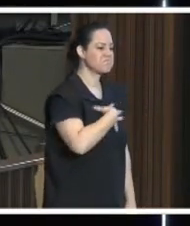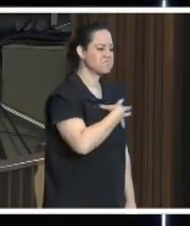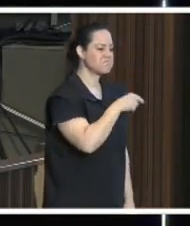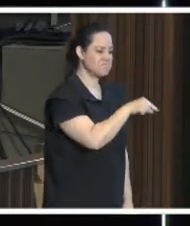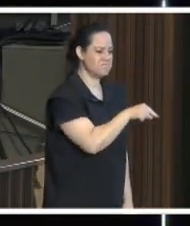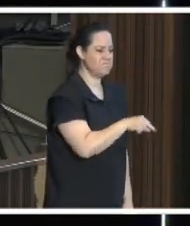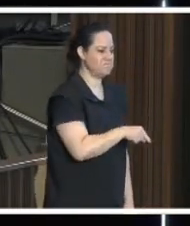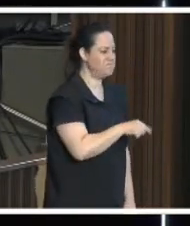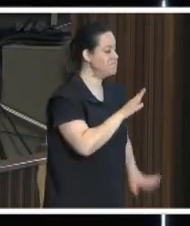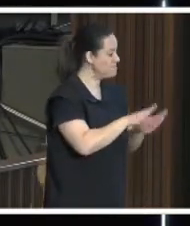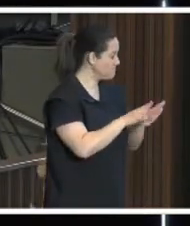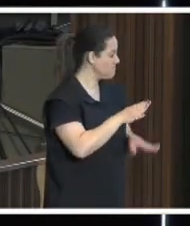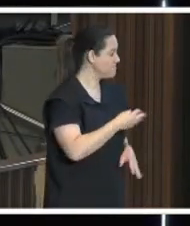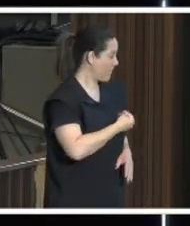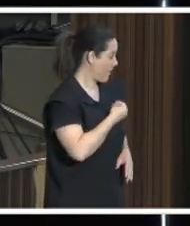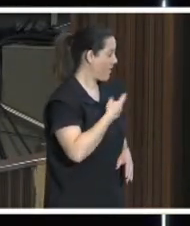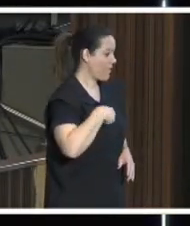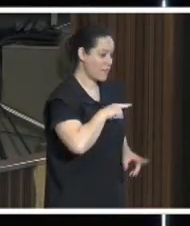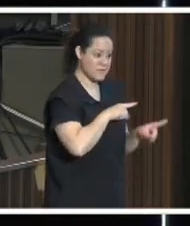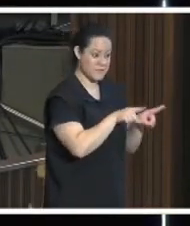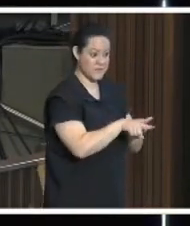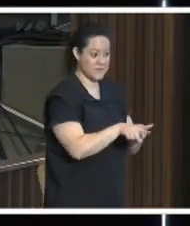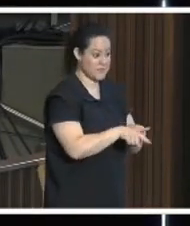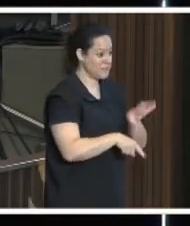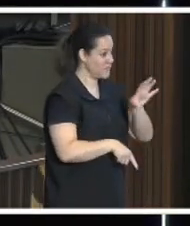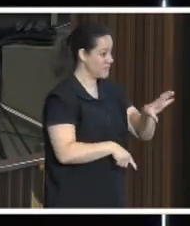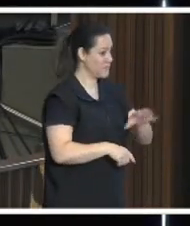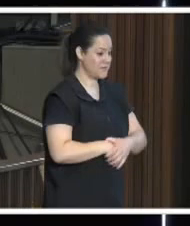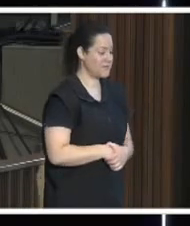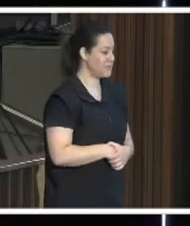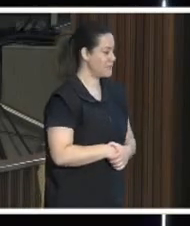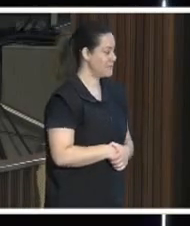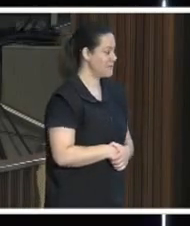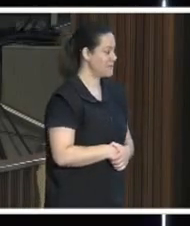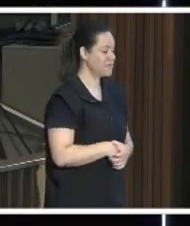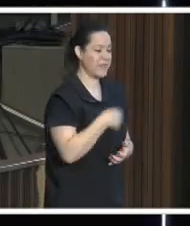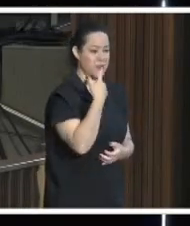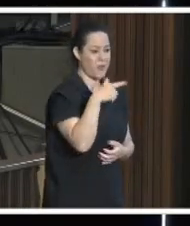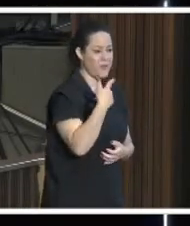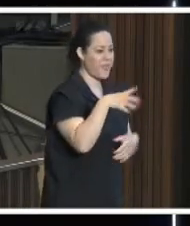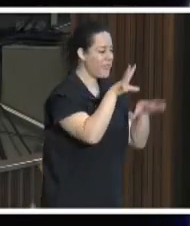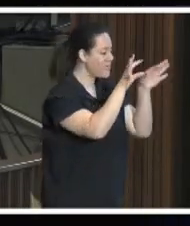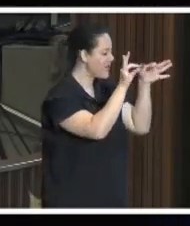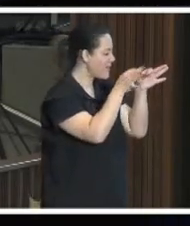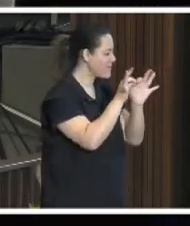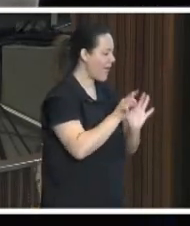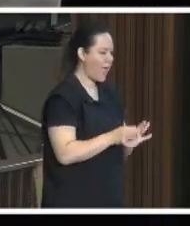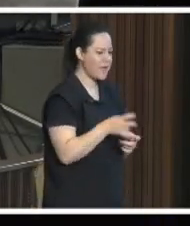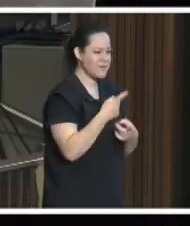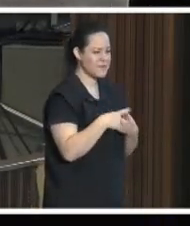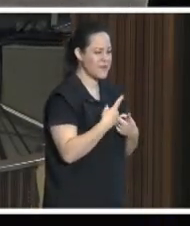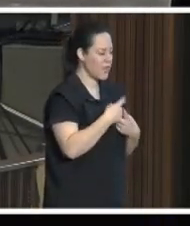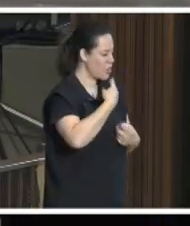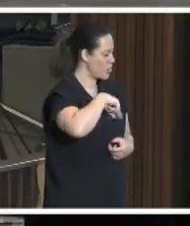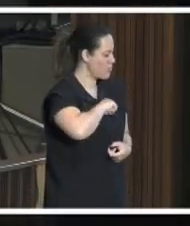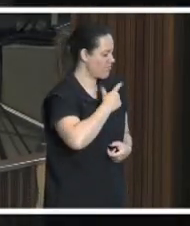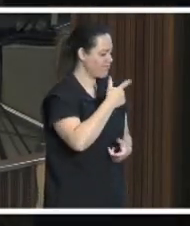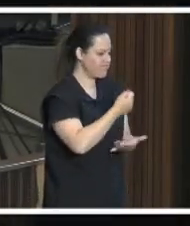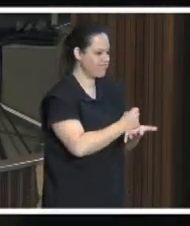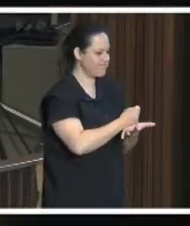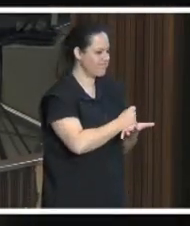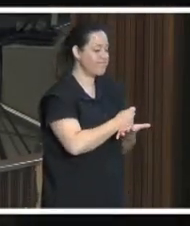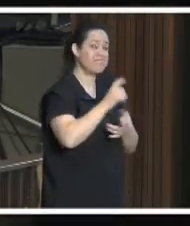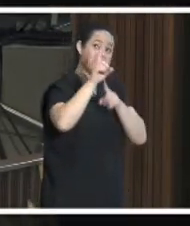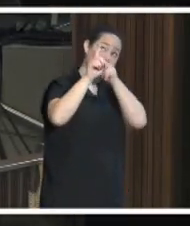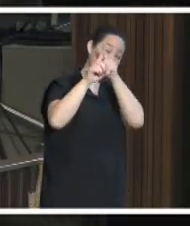na jornada da nossa vida é assim, queridos. A gente não tem todos os detalhes, porque nós não estamos no controle. Quem está no controle é